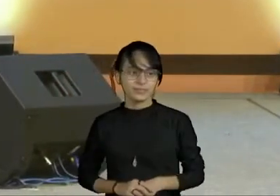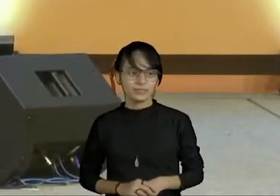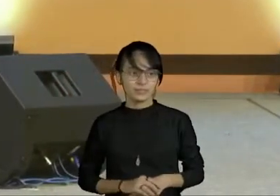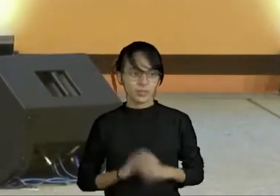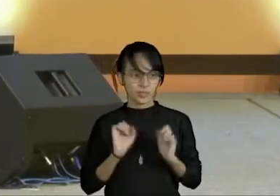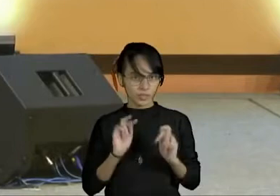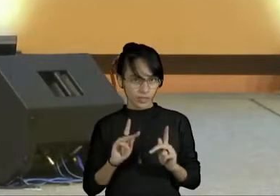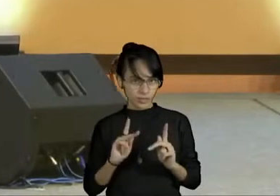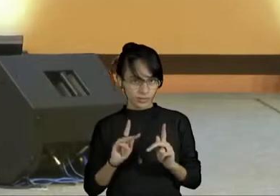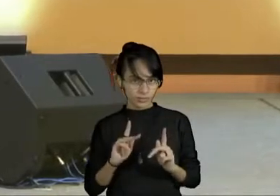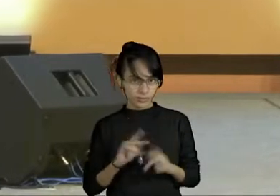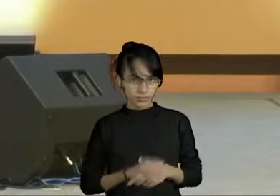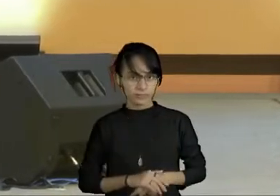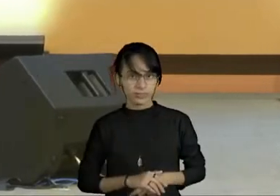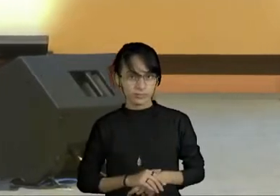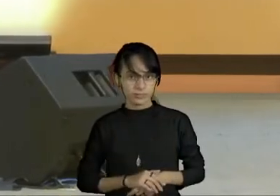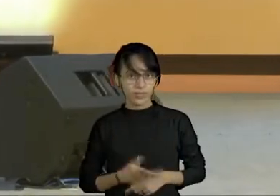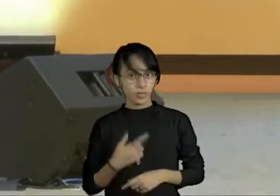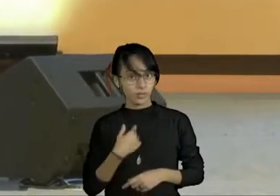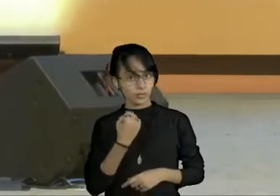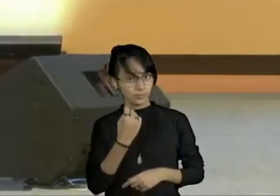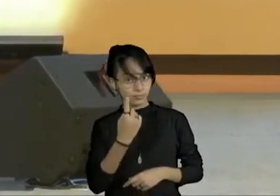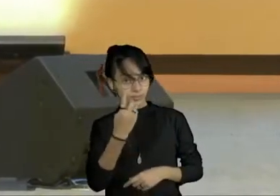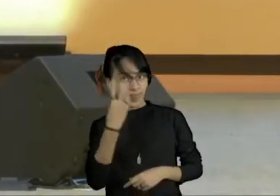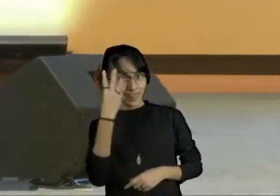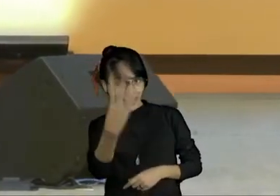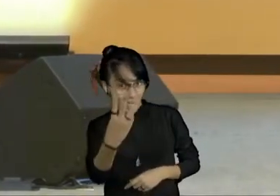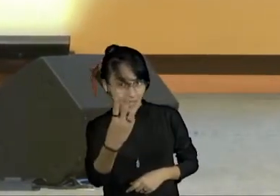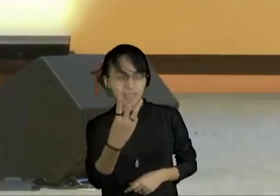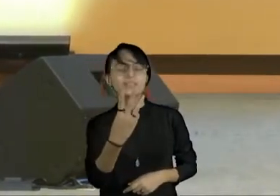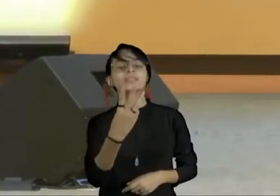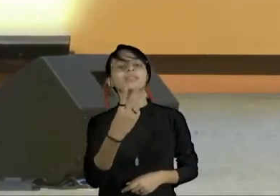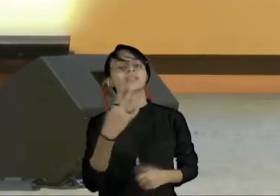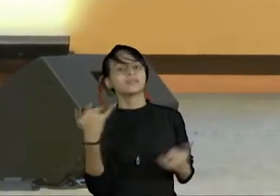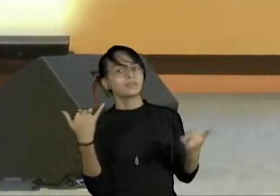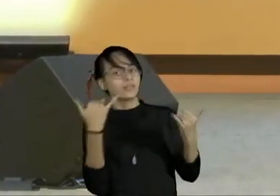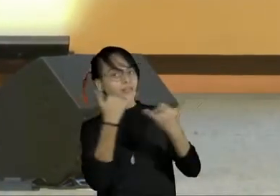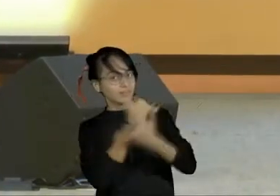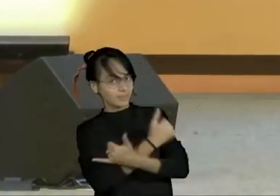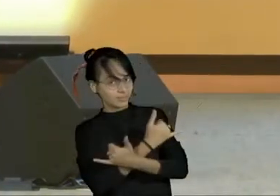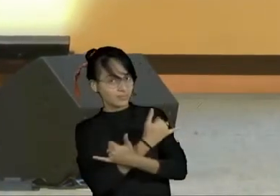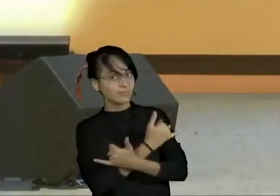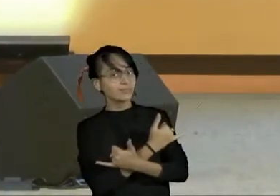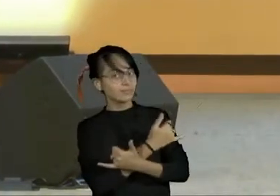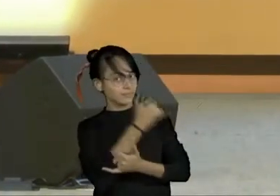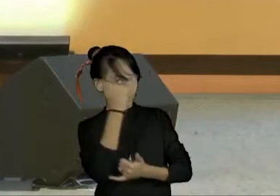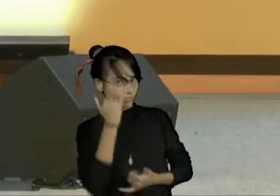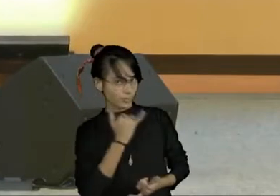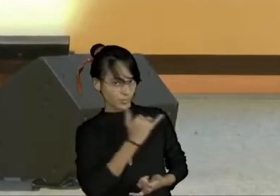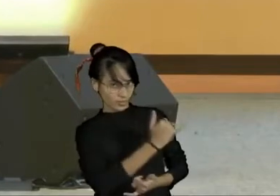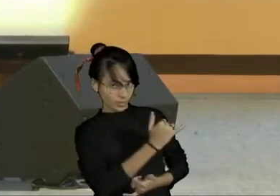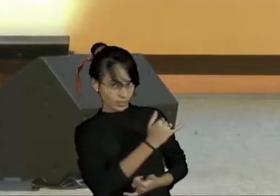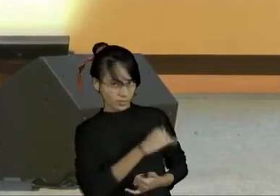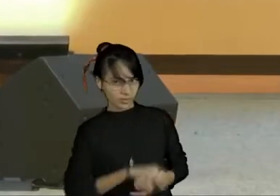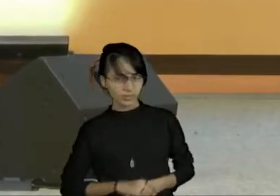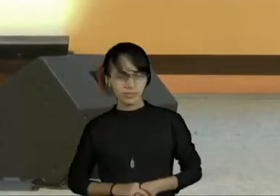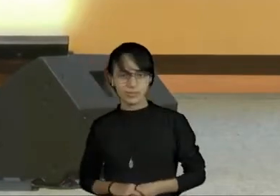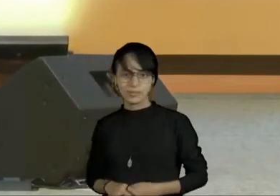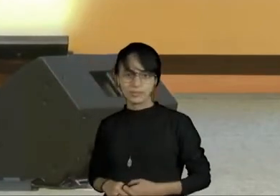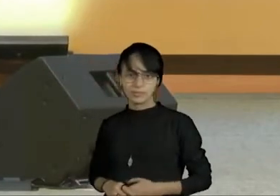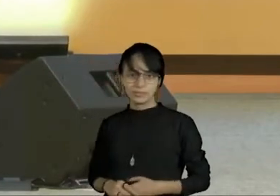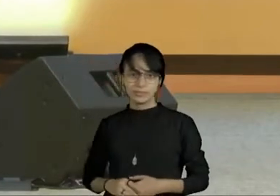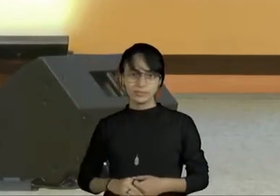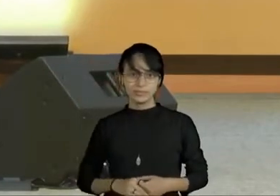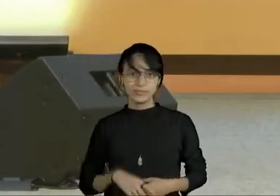Amém? Quando eu disser 3, você libera a palavra. Qual é